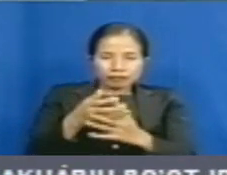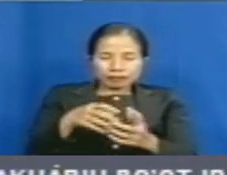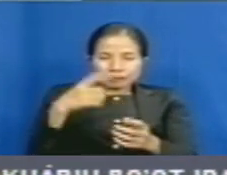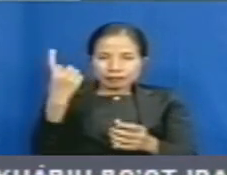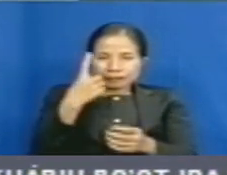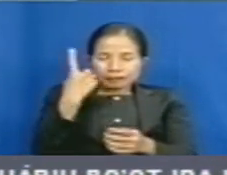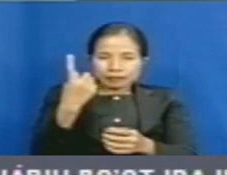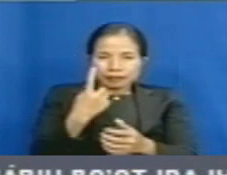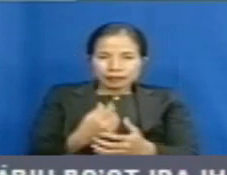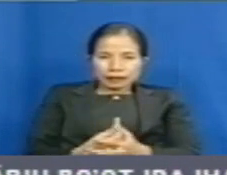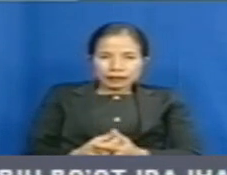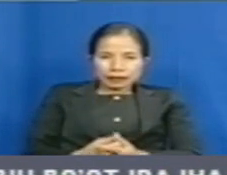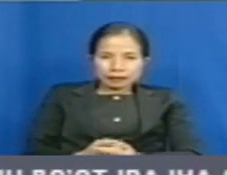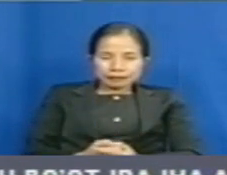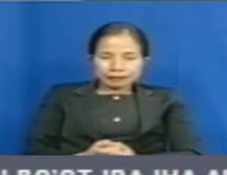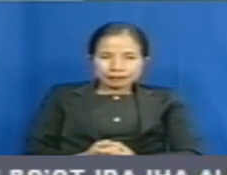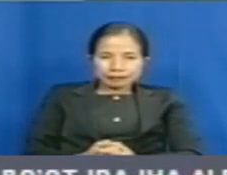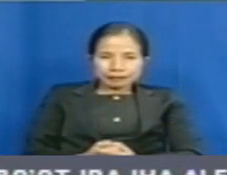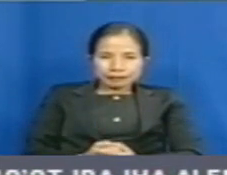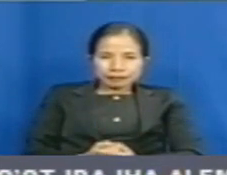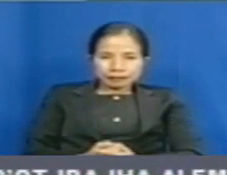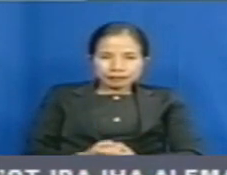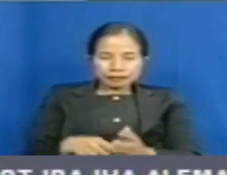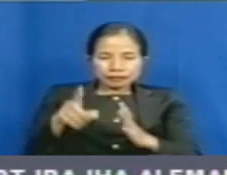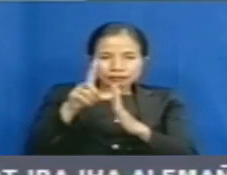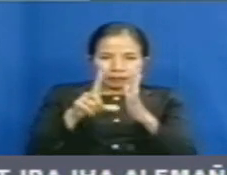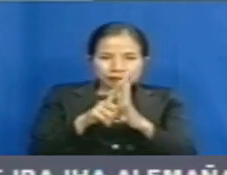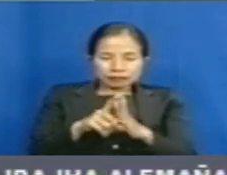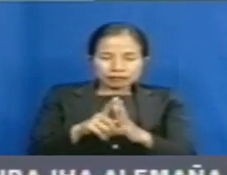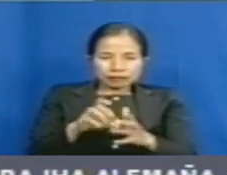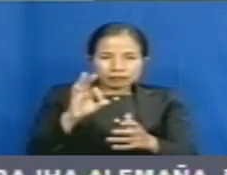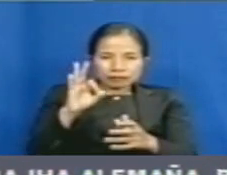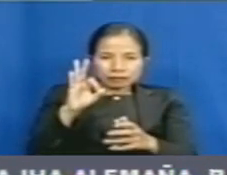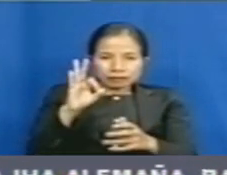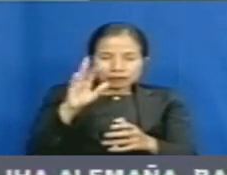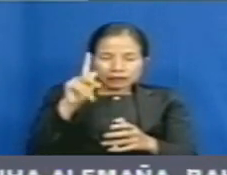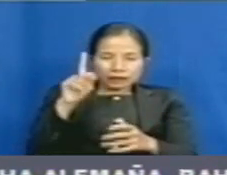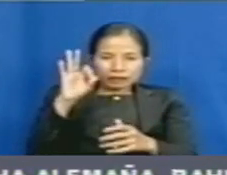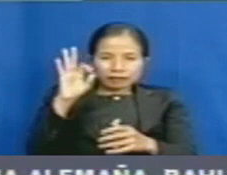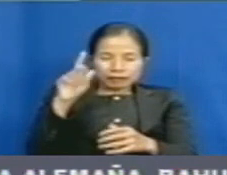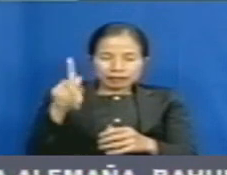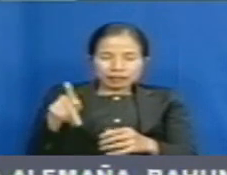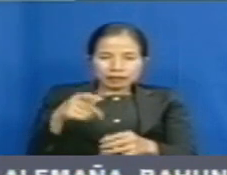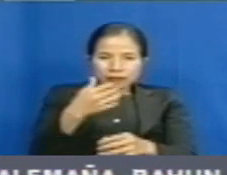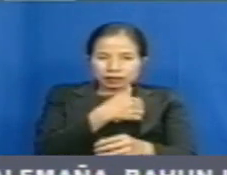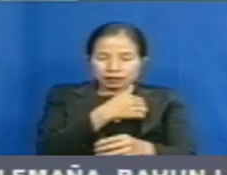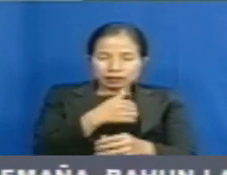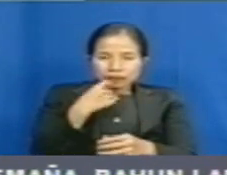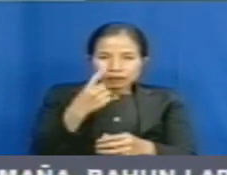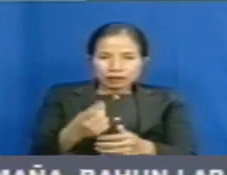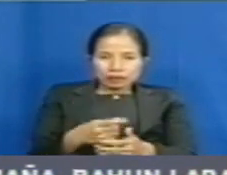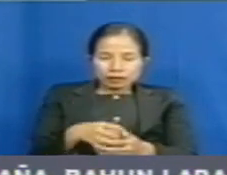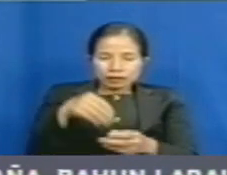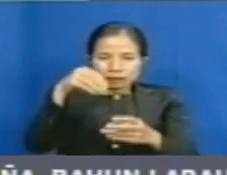permanente, nene, lei de função pública, lá do la saída. Então, está foi a